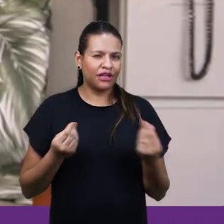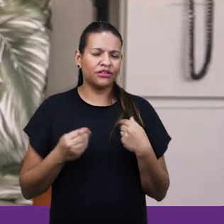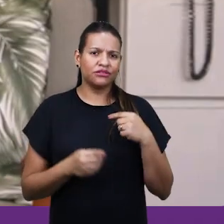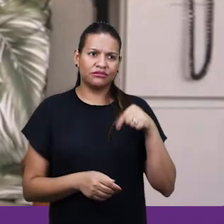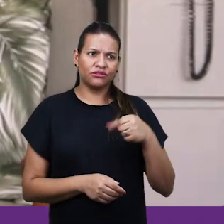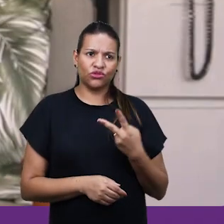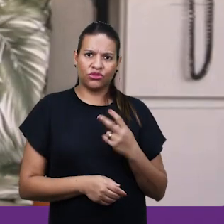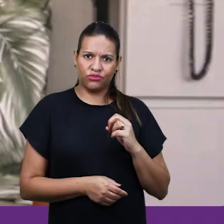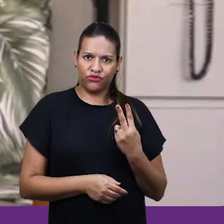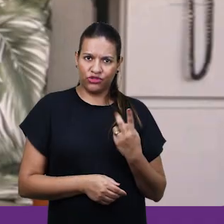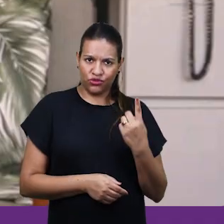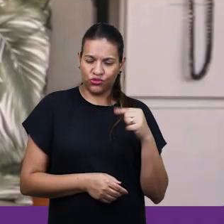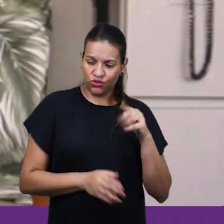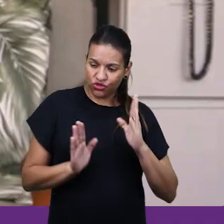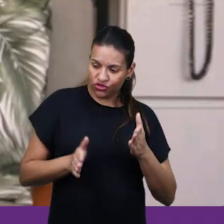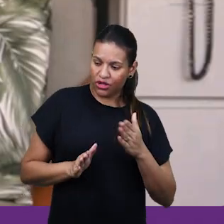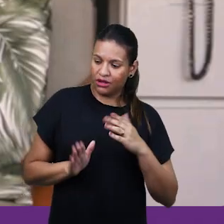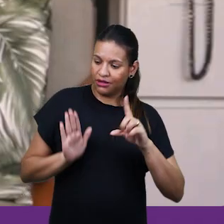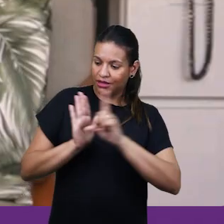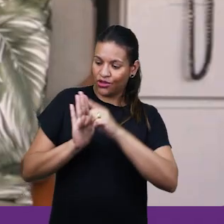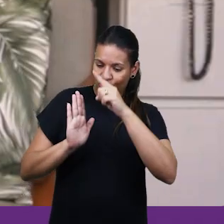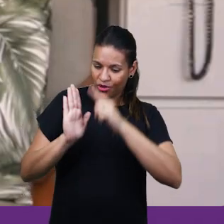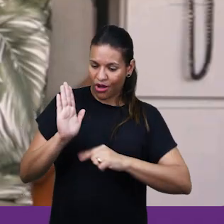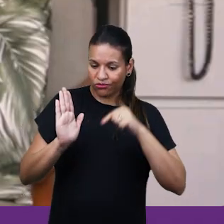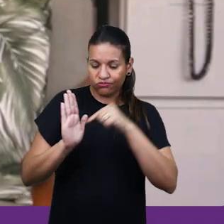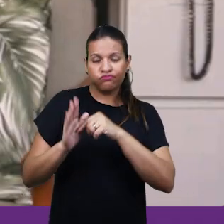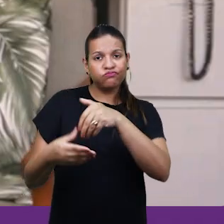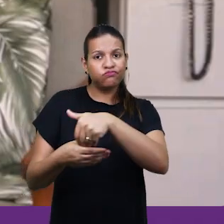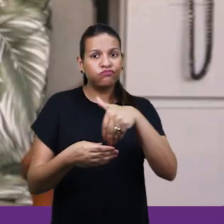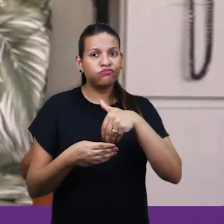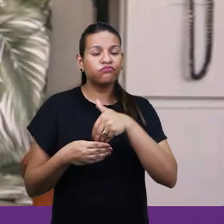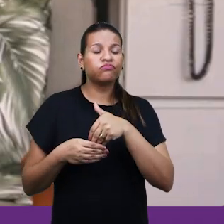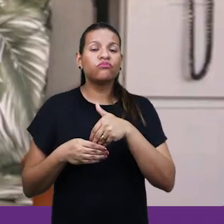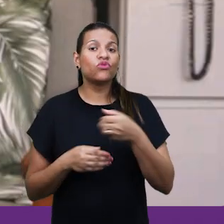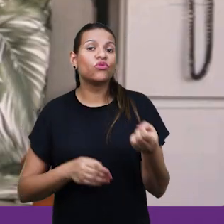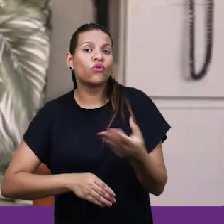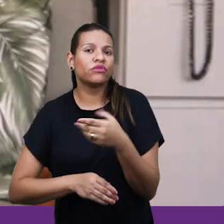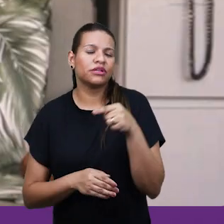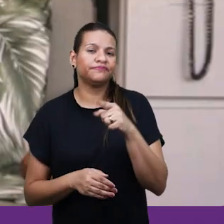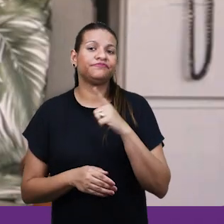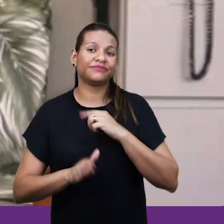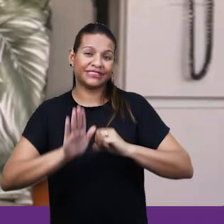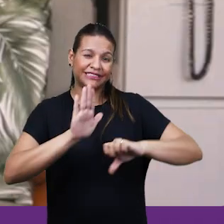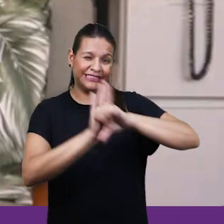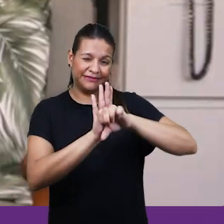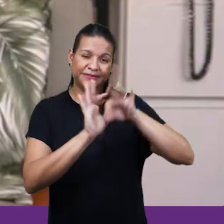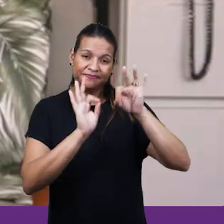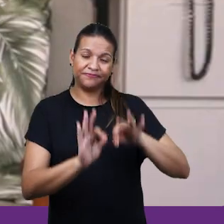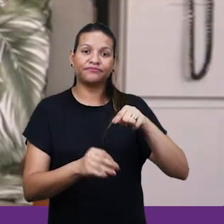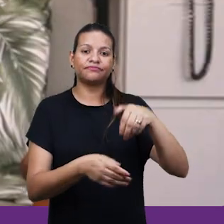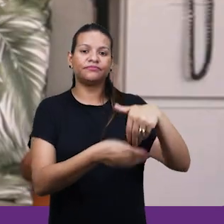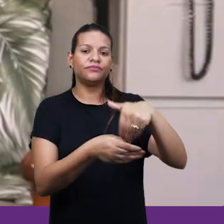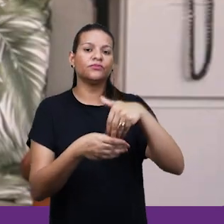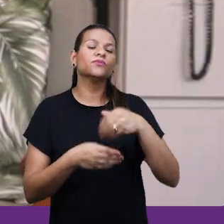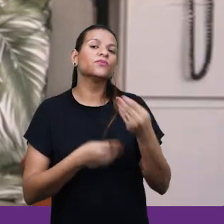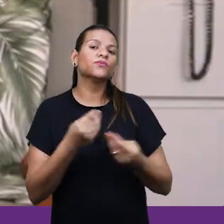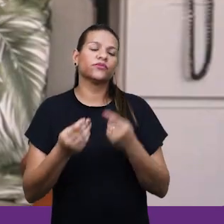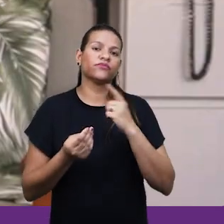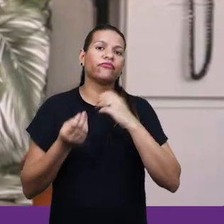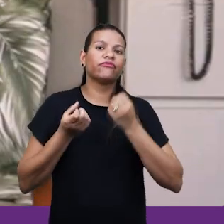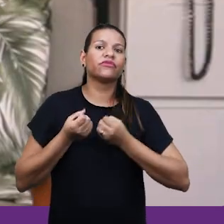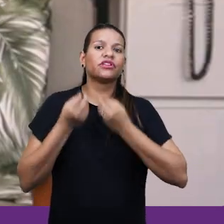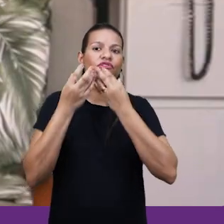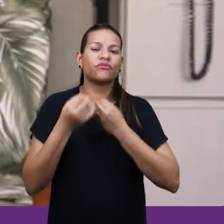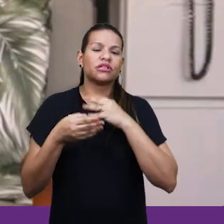é uma alteração no Código Eleitoral que prevê o crime específico de desinformação eleitoral, que é realmente essa inserção de alguma informação com